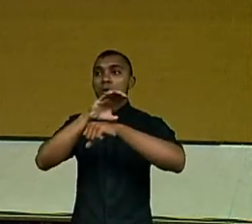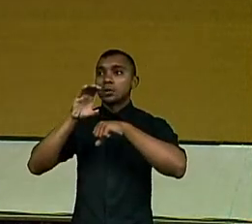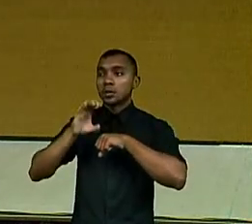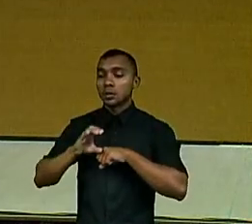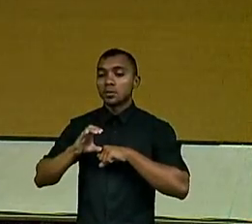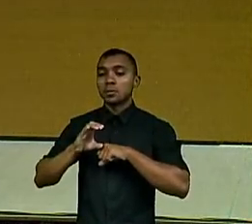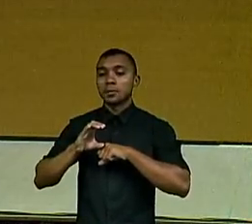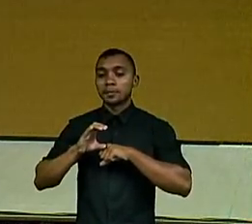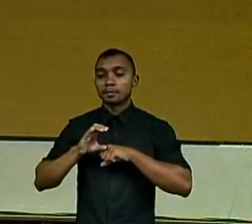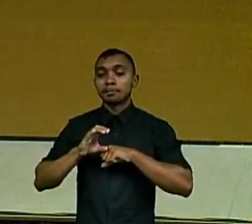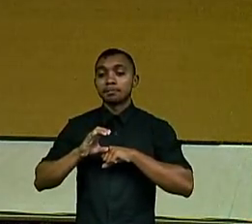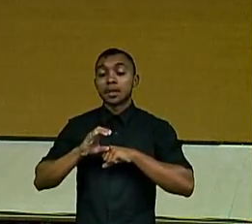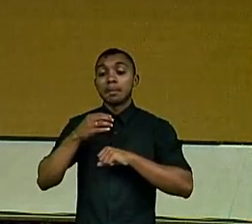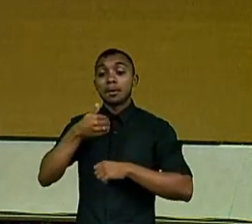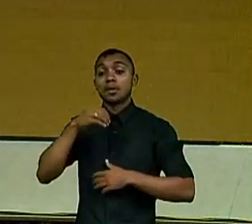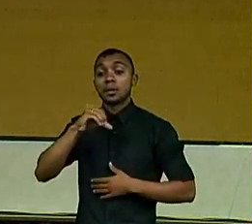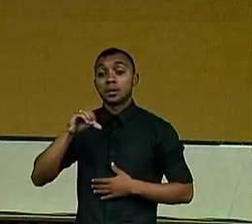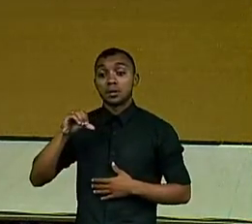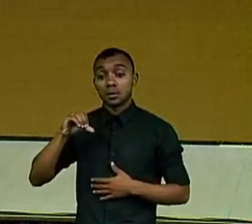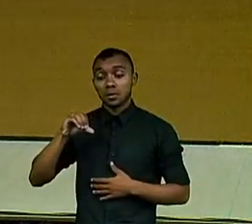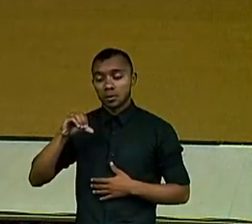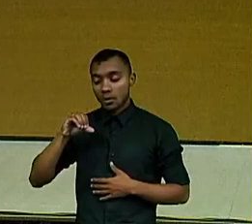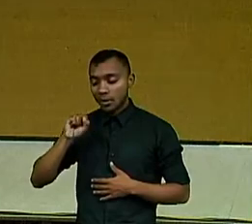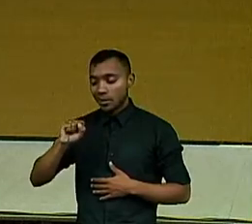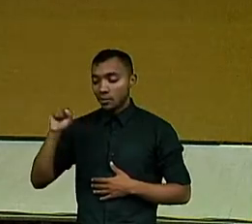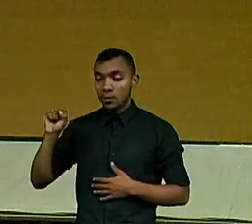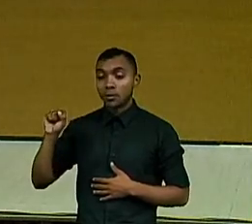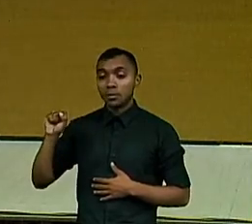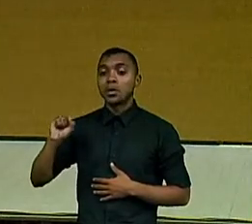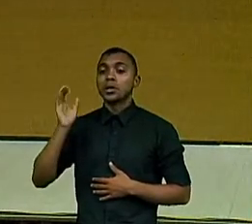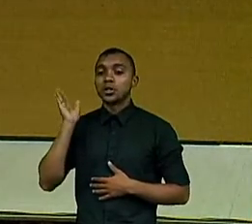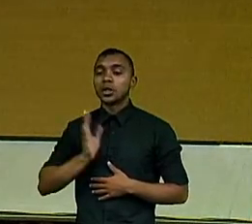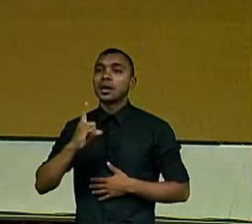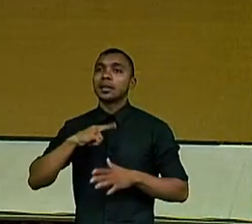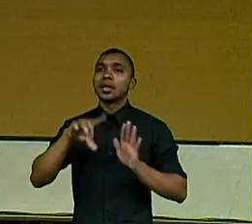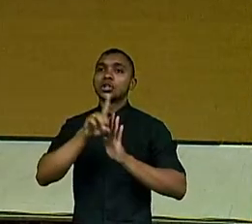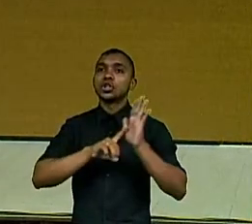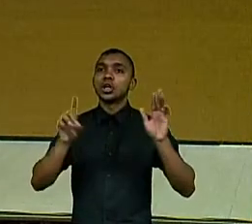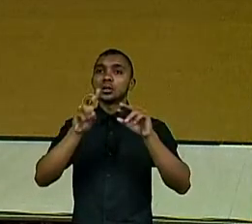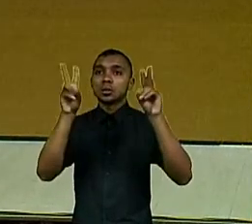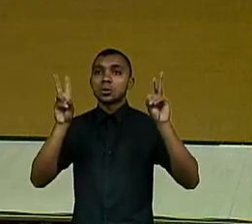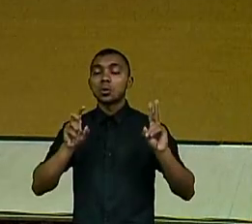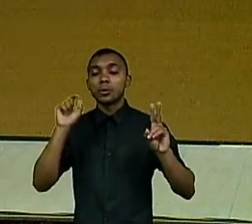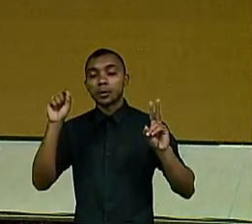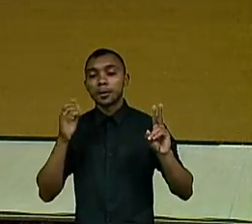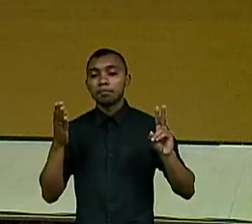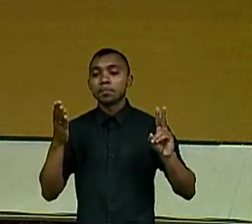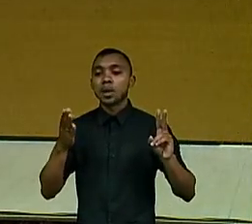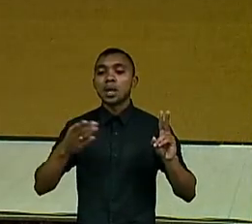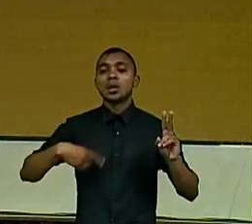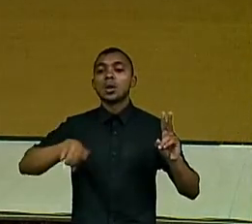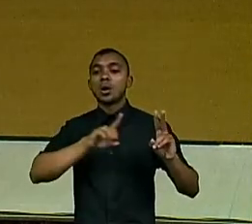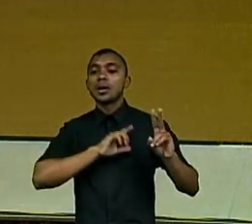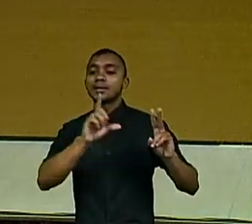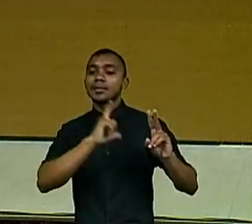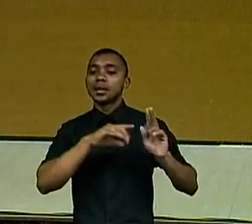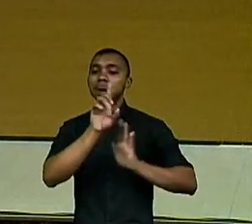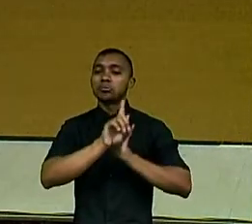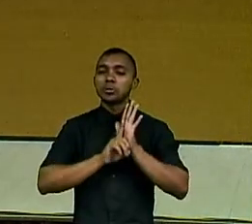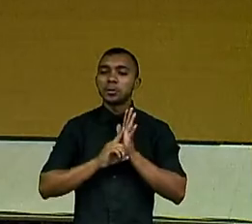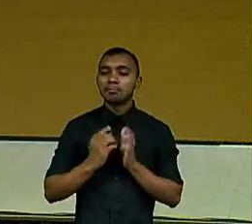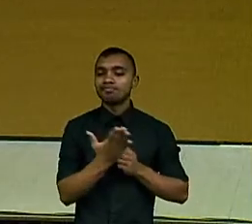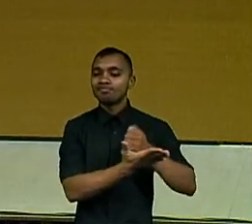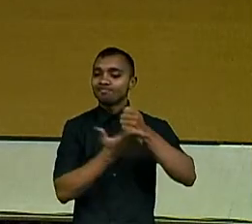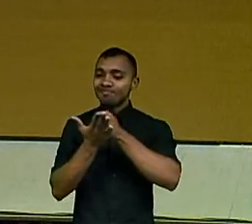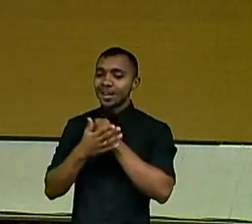artigo da constituição federal de 1988 tá garante né que nós temos como direitos fundamentais